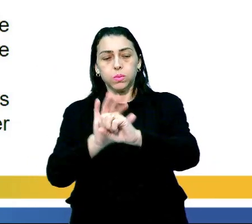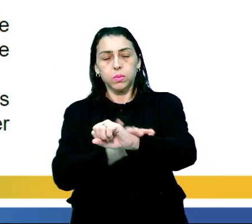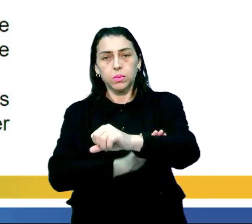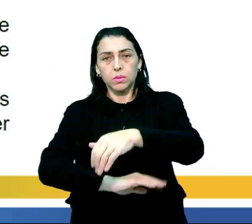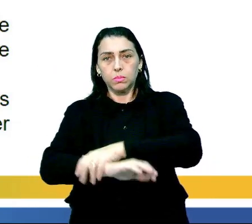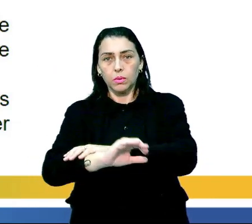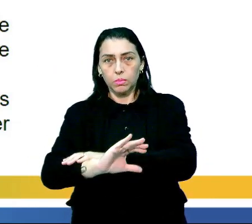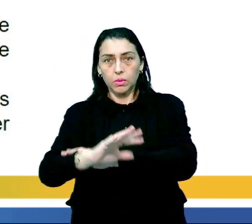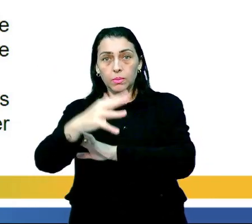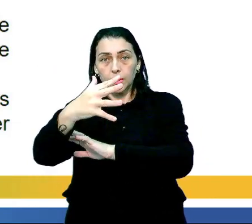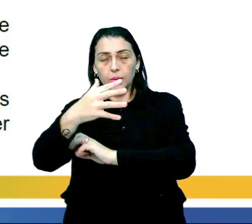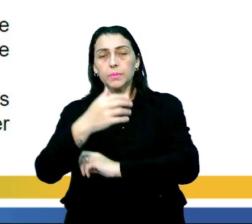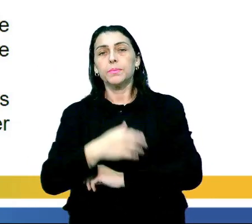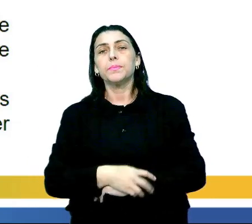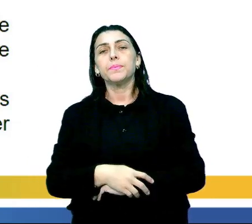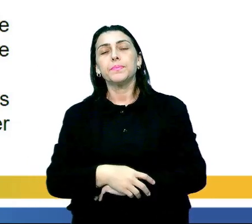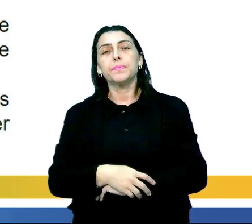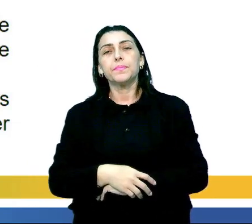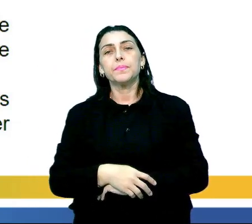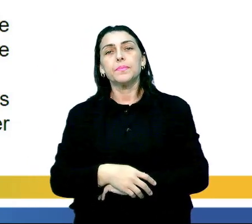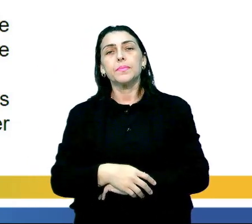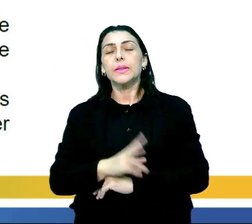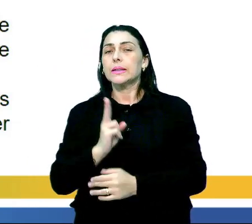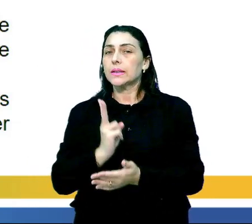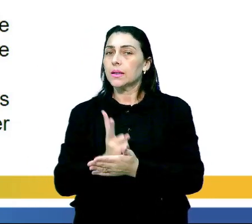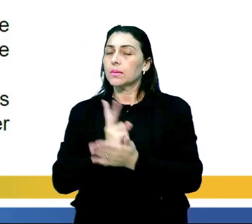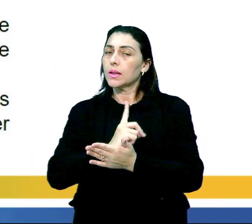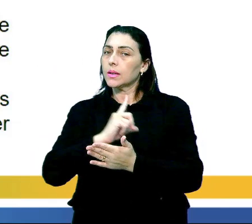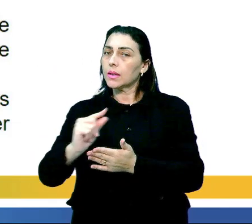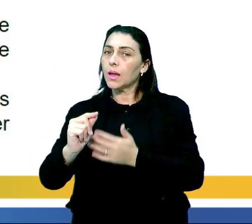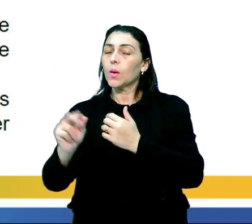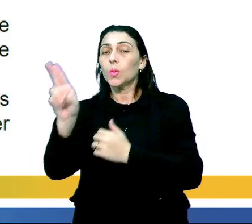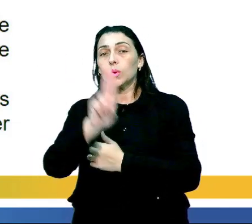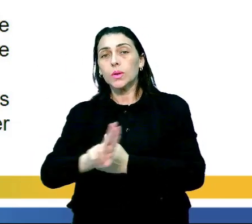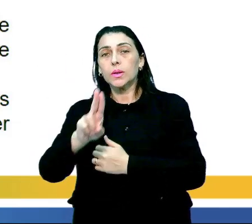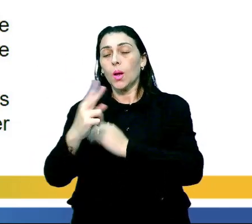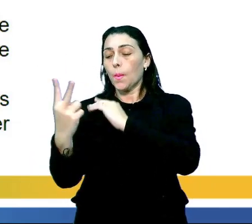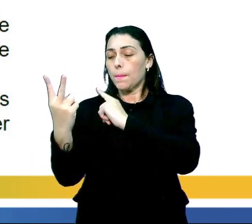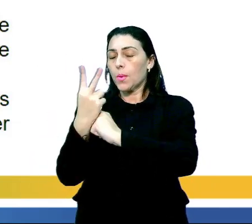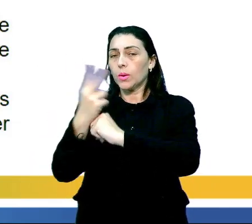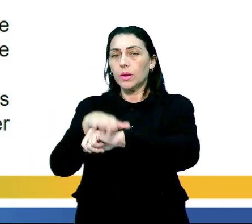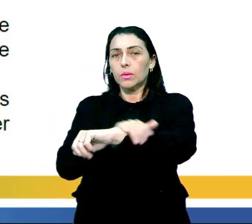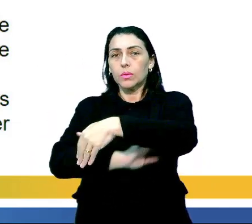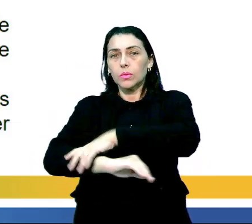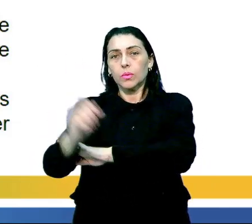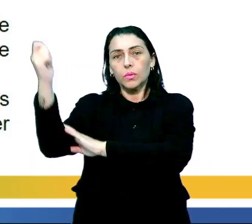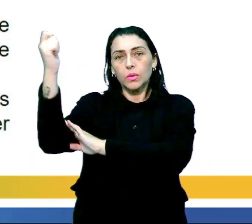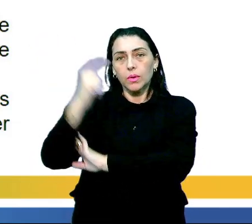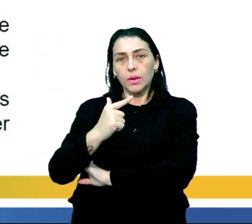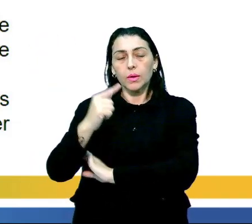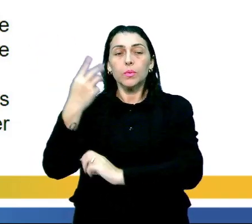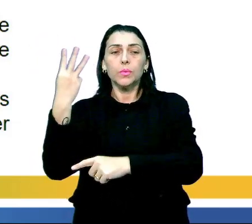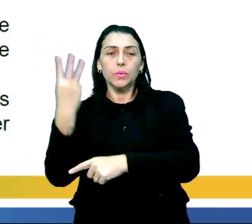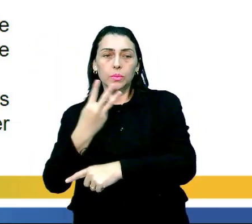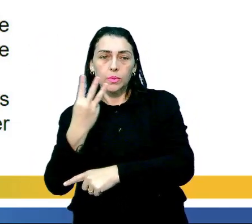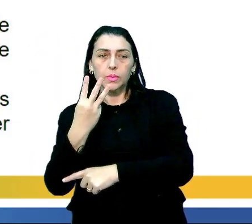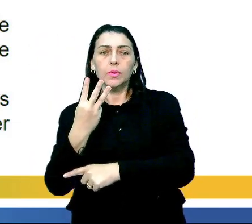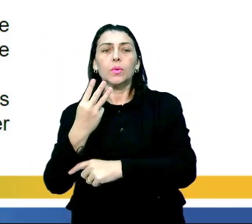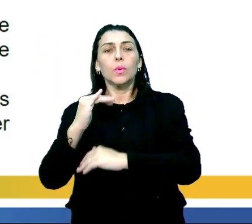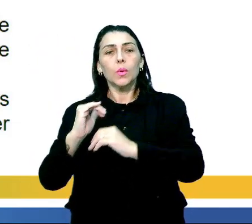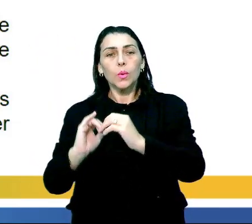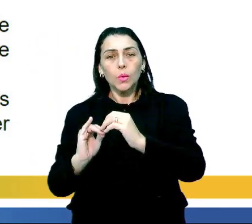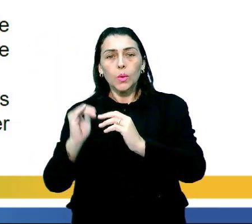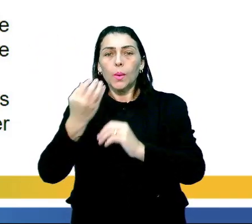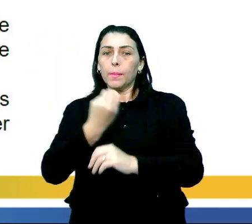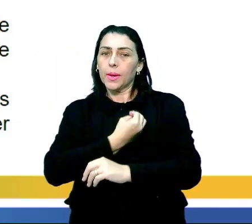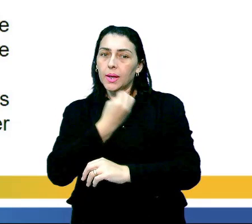podem aumentar. É aquela questão de sempre sair e utilizar o protetor solar. O número 3, o aumento